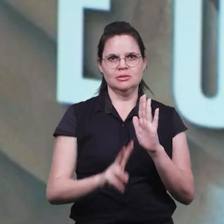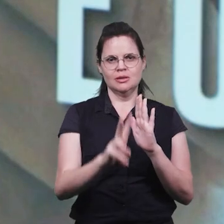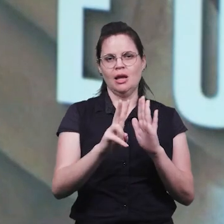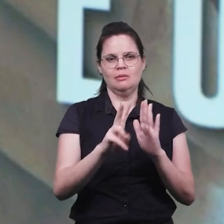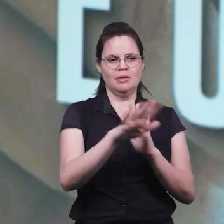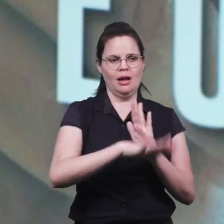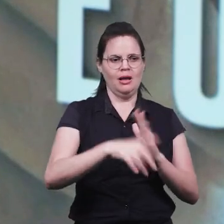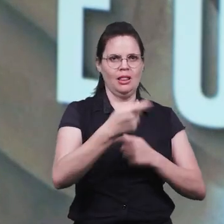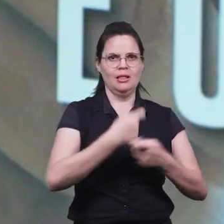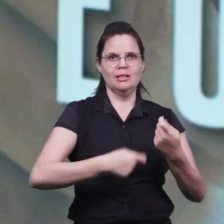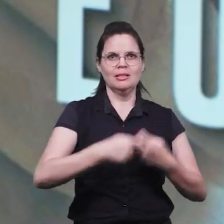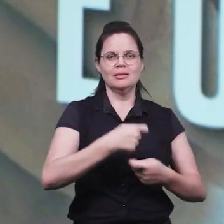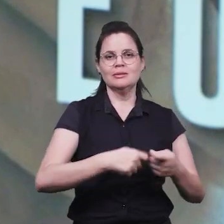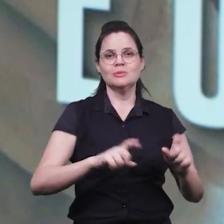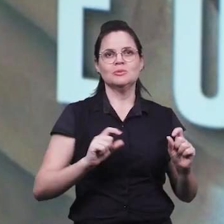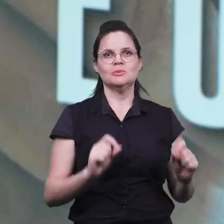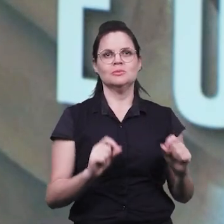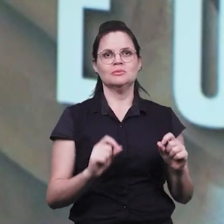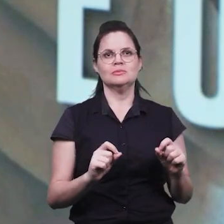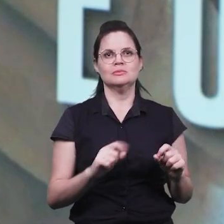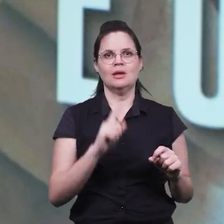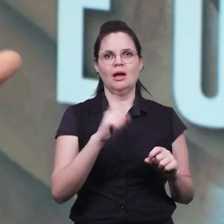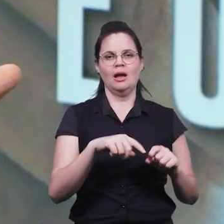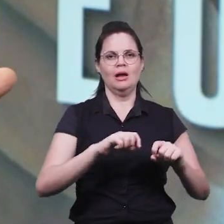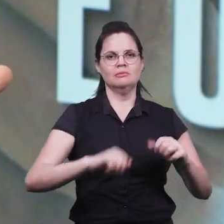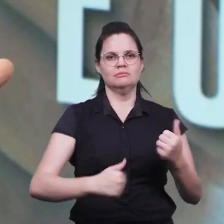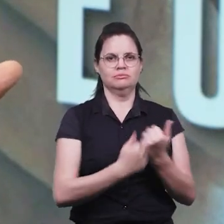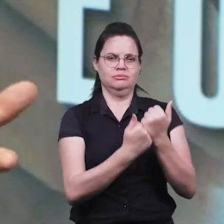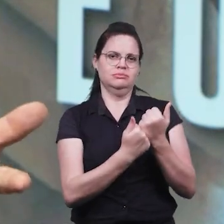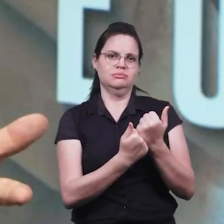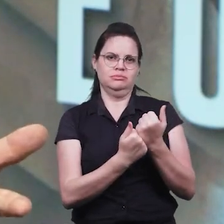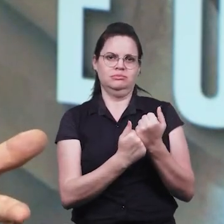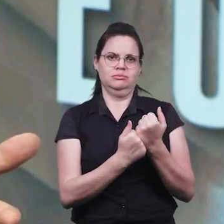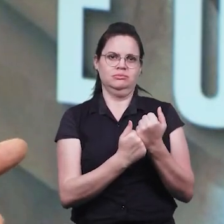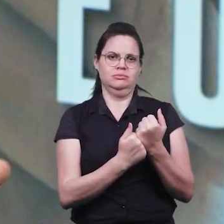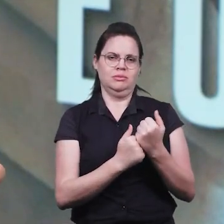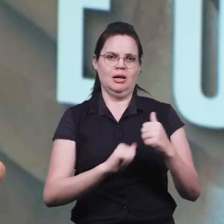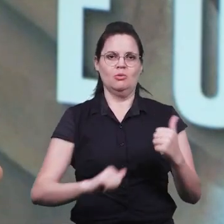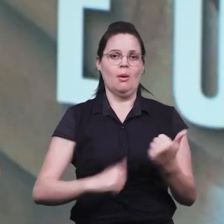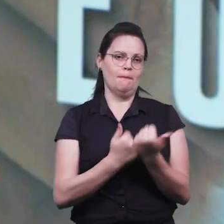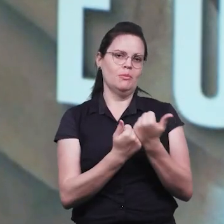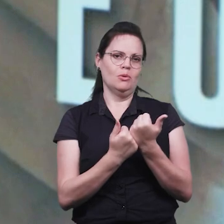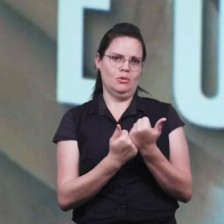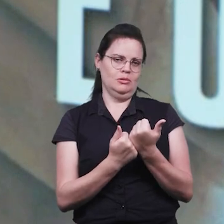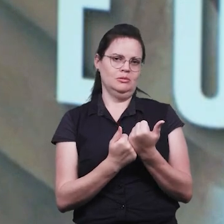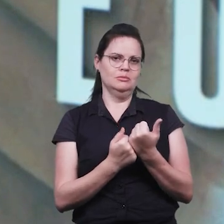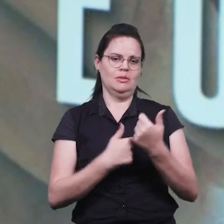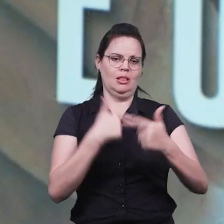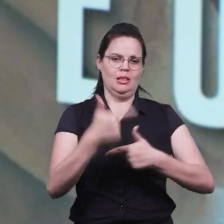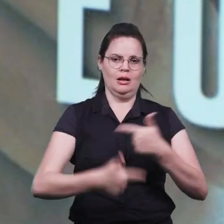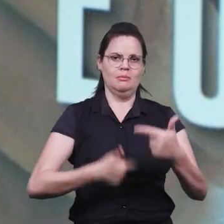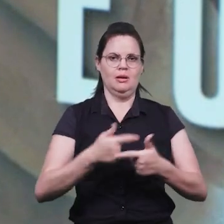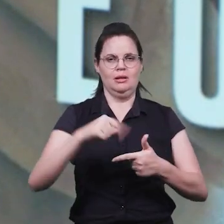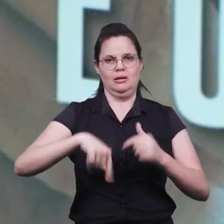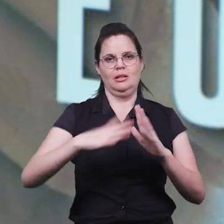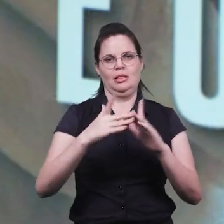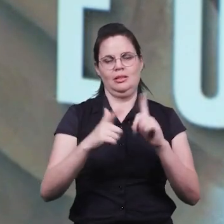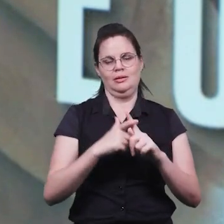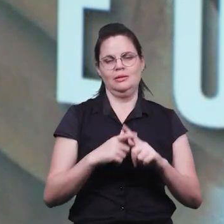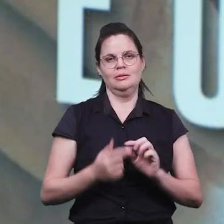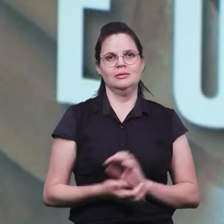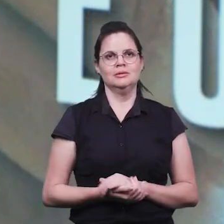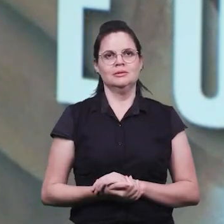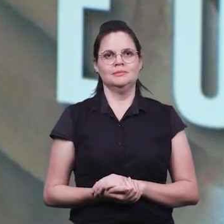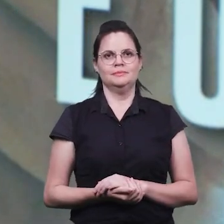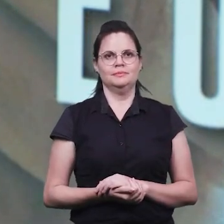parte administrativa, como um acessório à obra de Deus, não é? Então,